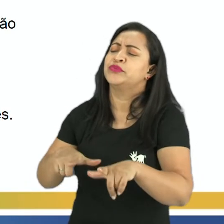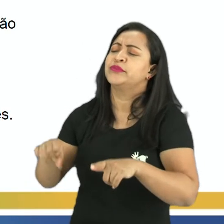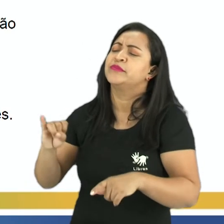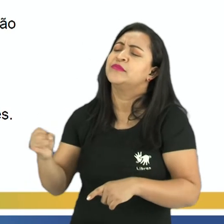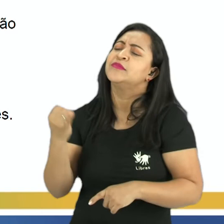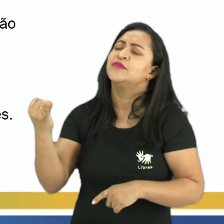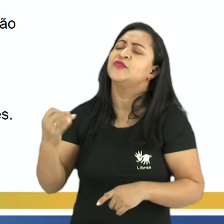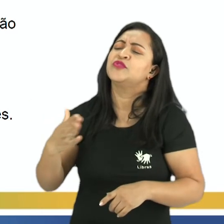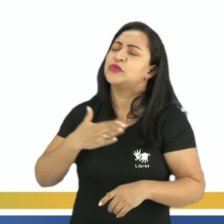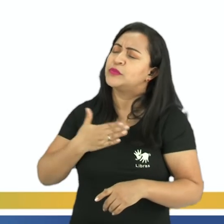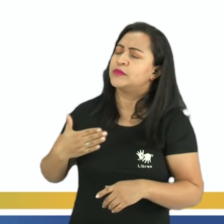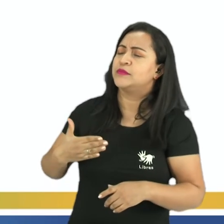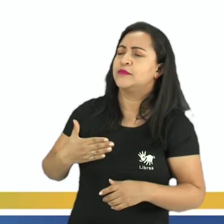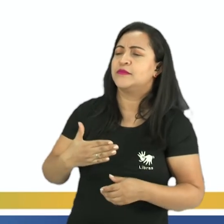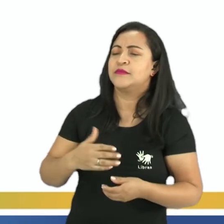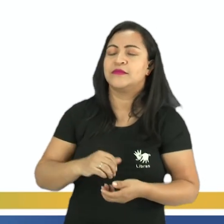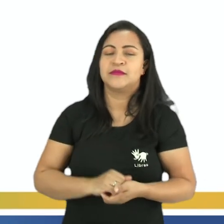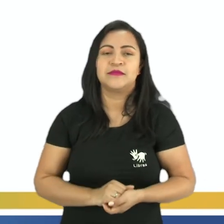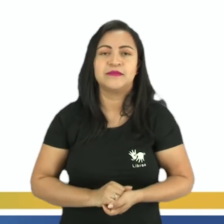meu, Lúcio?